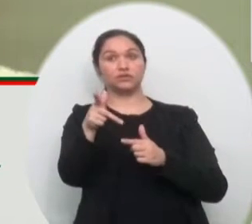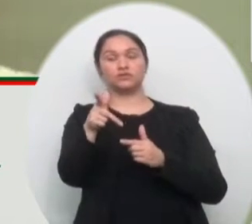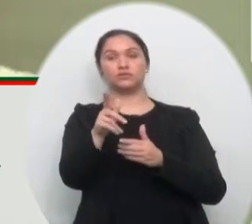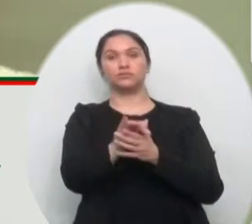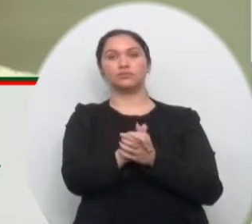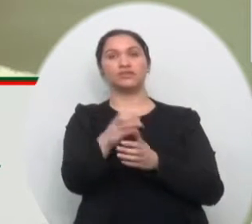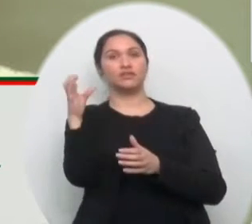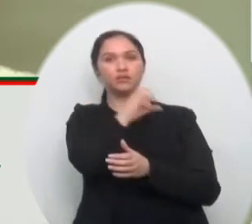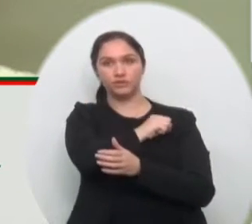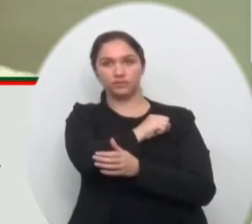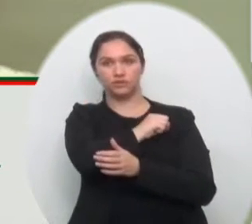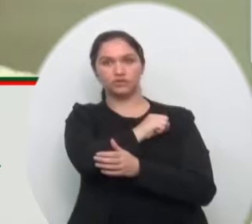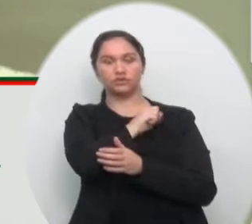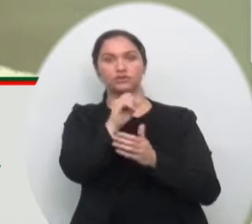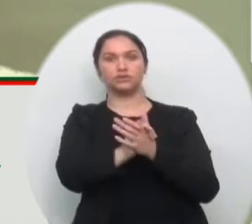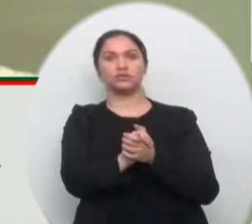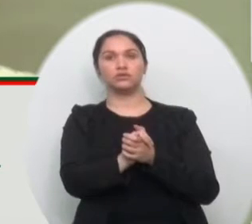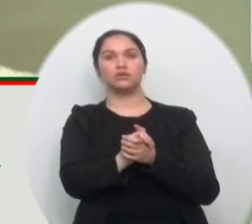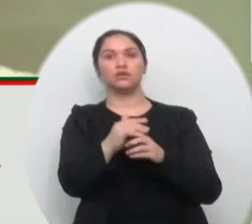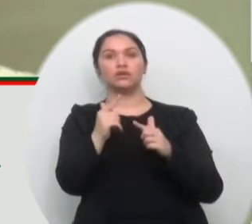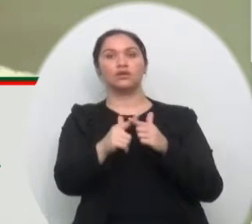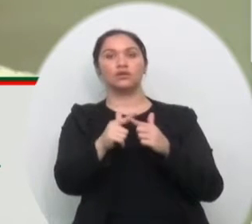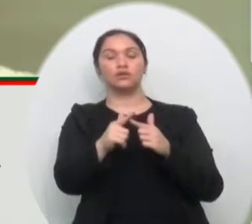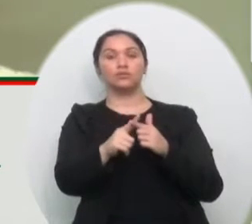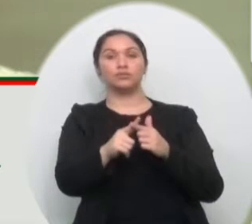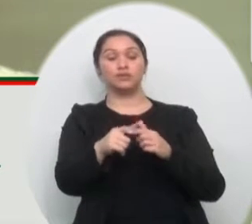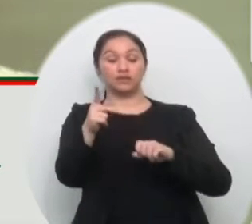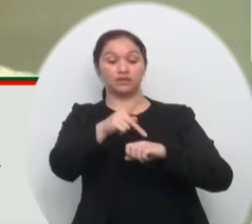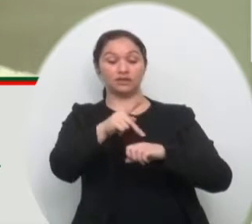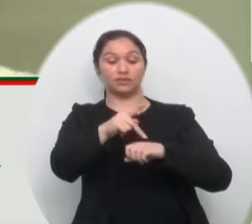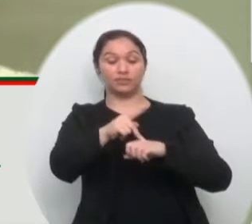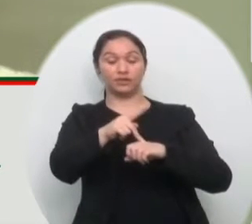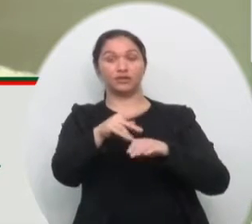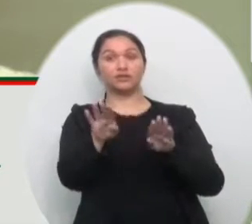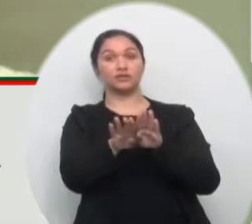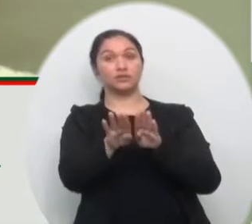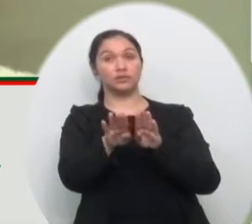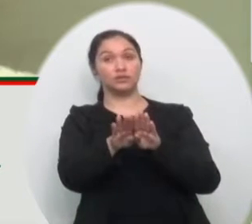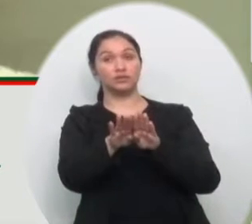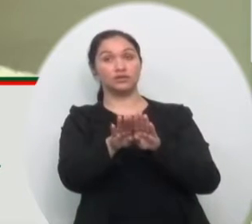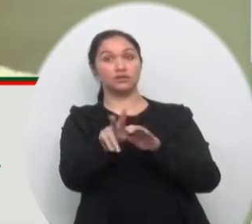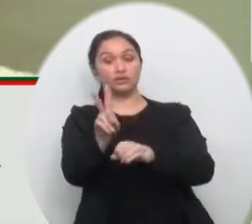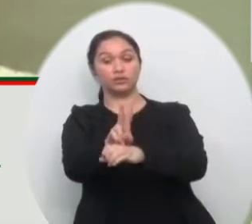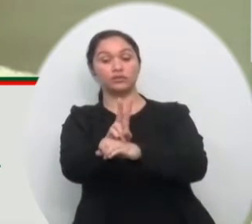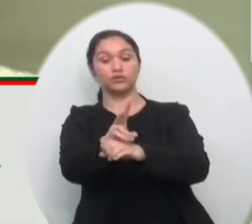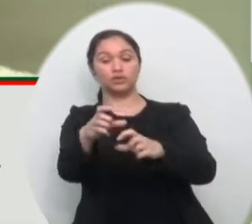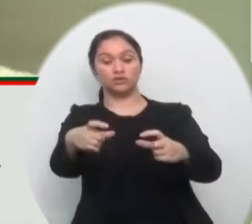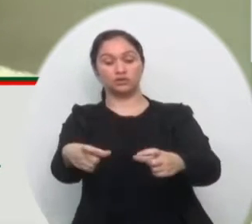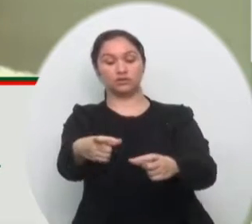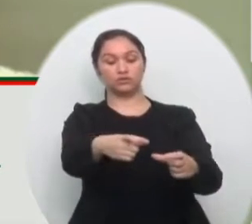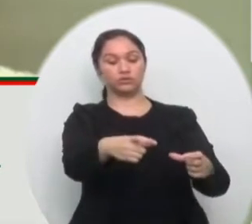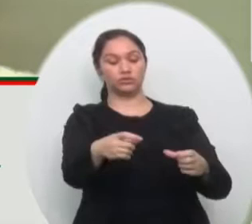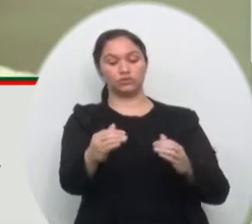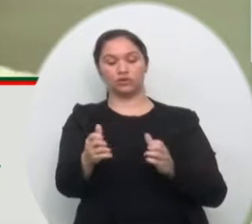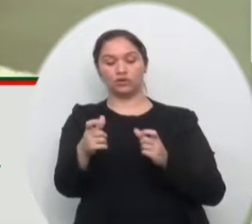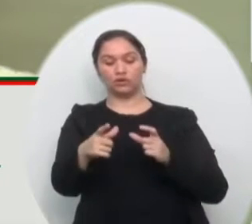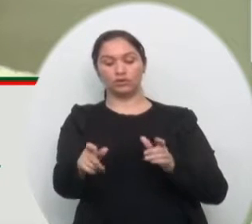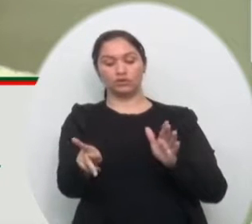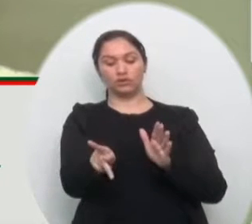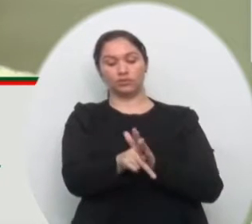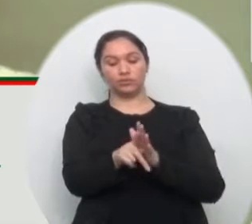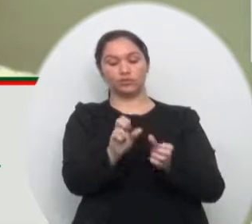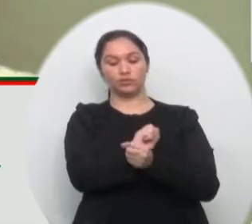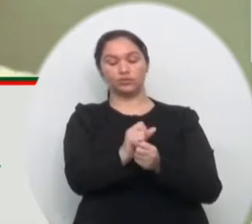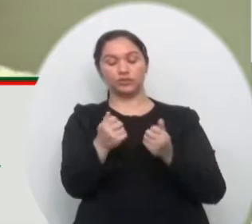rápido, o mais rápido possível, porque quando se bota também esse material, também tem que dar manutenção e mexer, porque fica aqueles mochão e realmente a máquina também tem que vir e dar uma